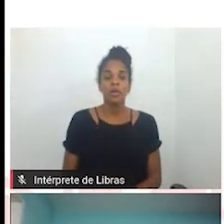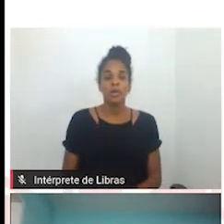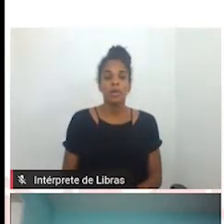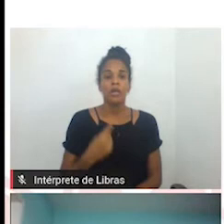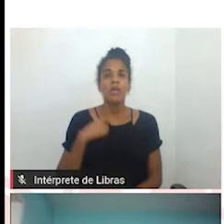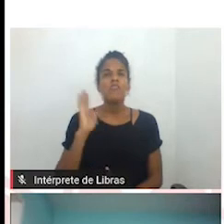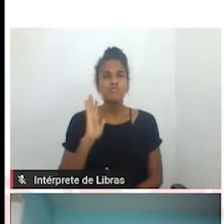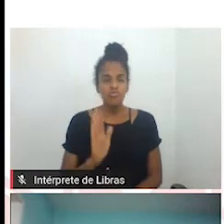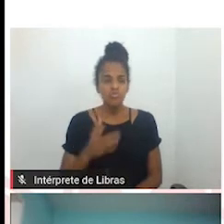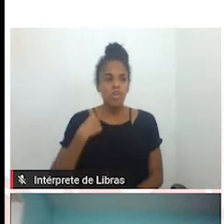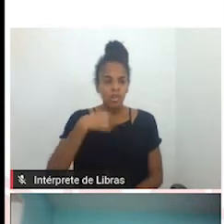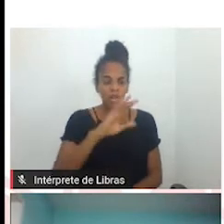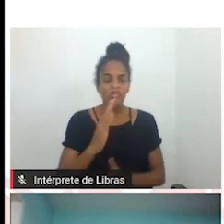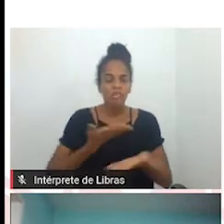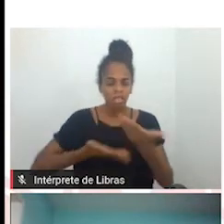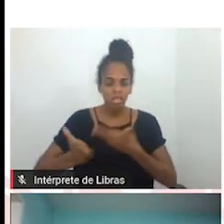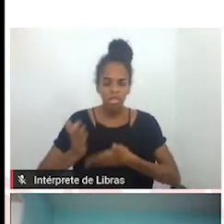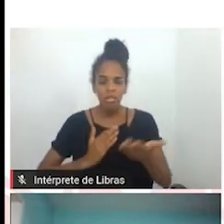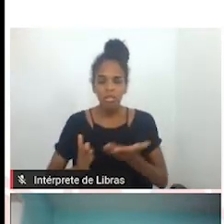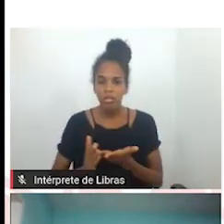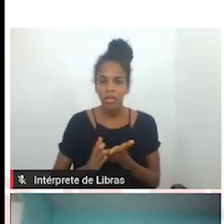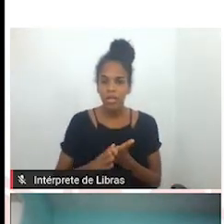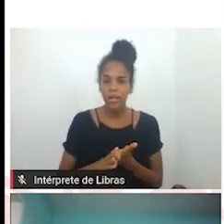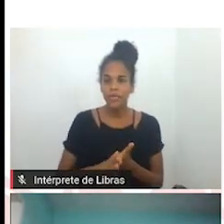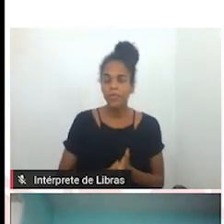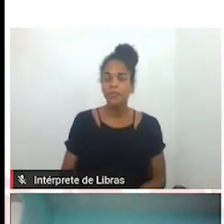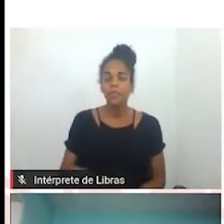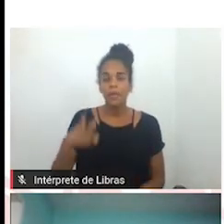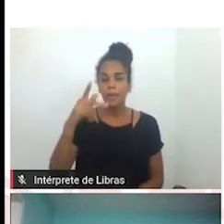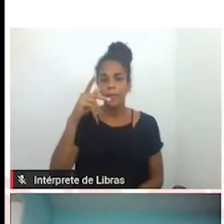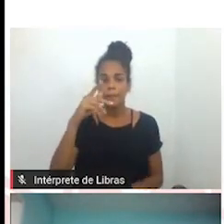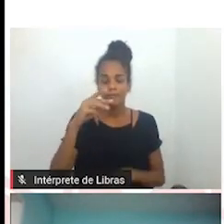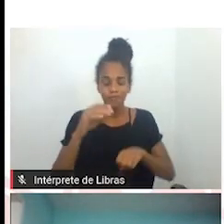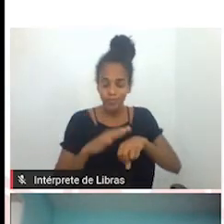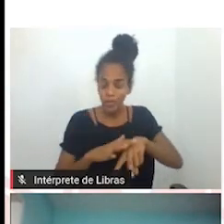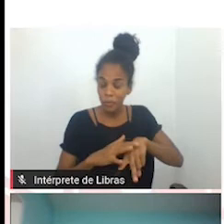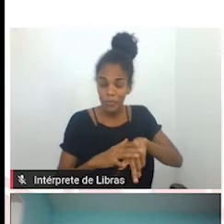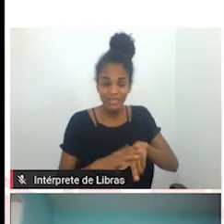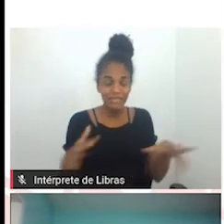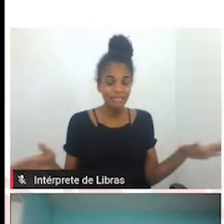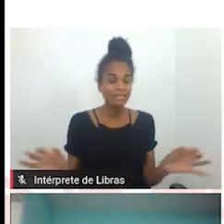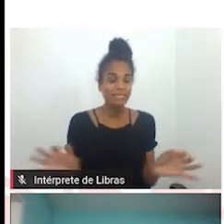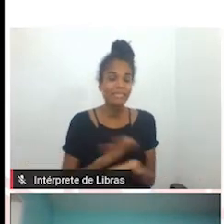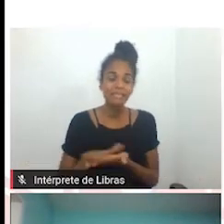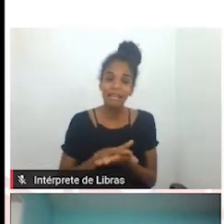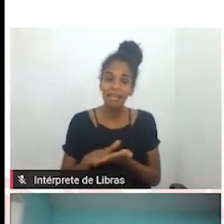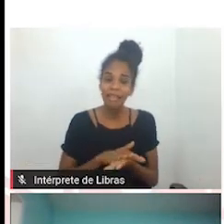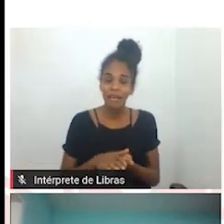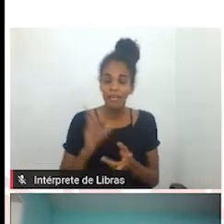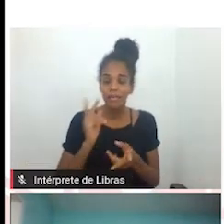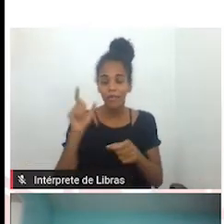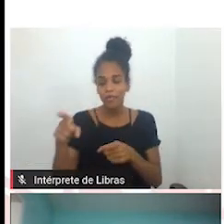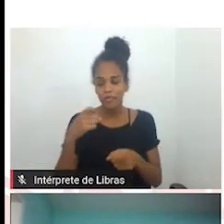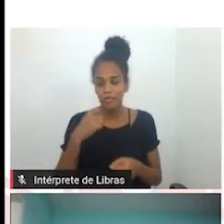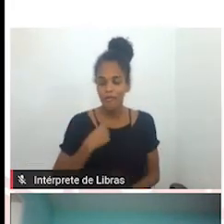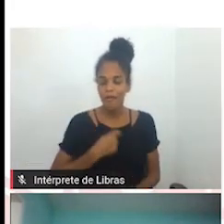jovens saudáveis que não tinham nada para evoluir com um COVID grave, e evoluíram com COVID grave, e eu curiosamente fui ver o tipo sanguíneo